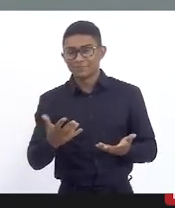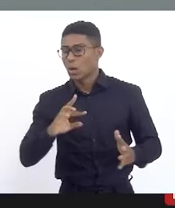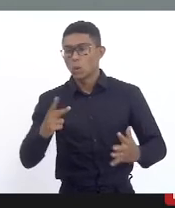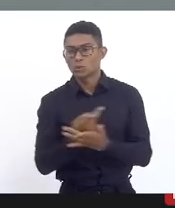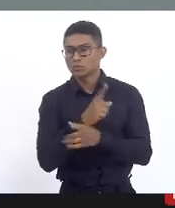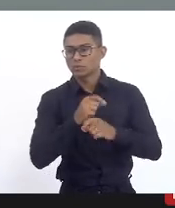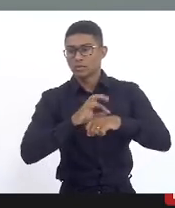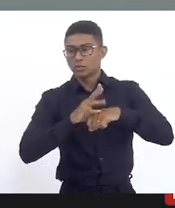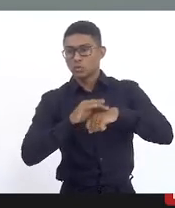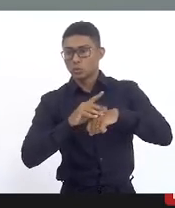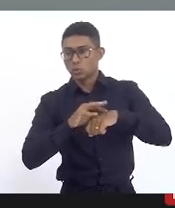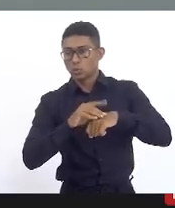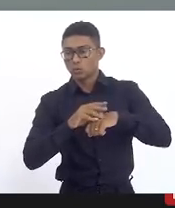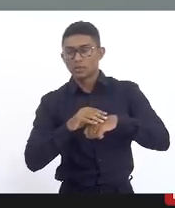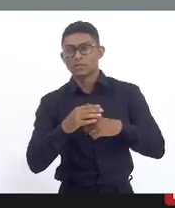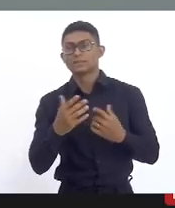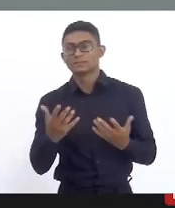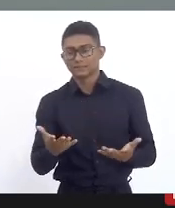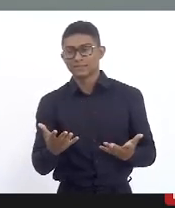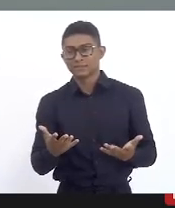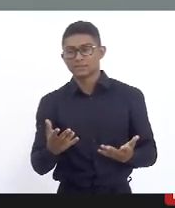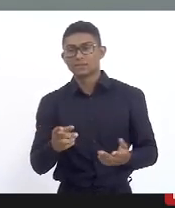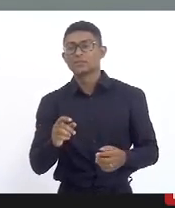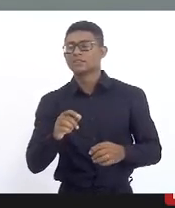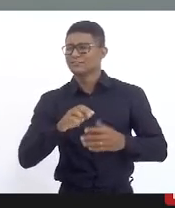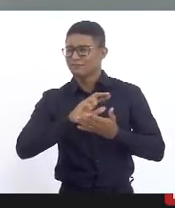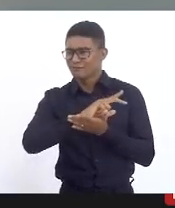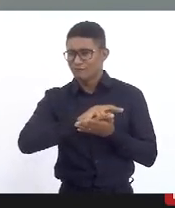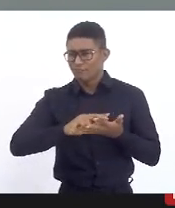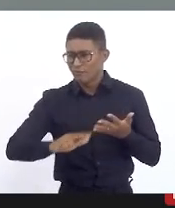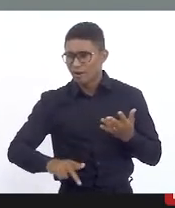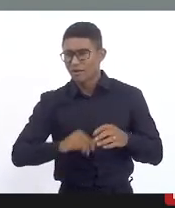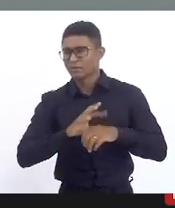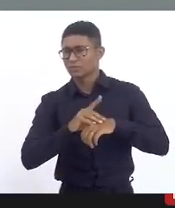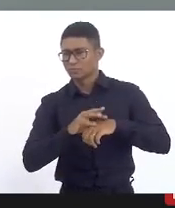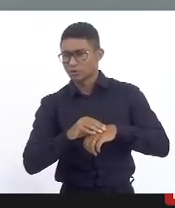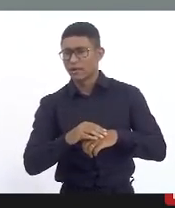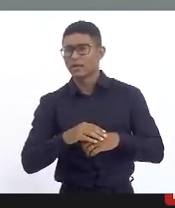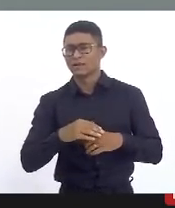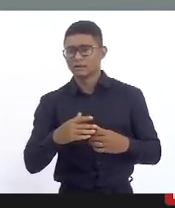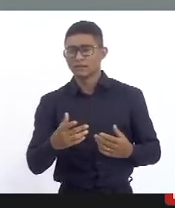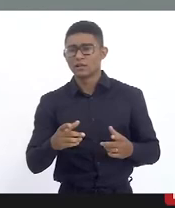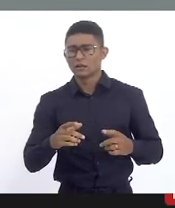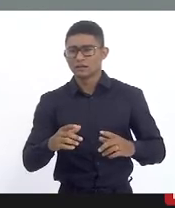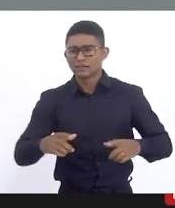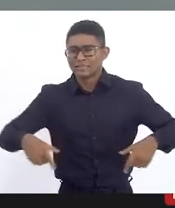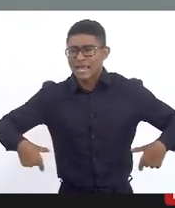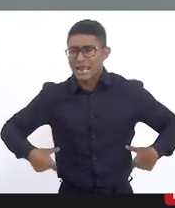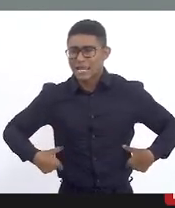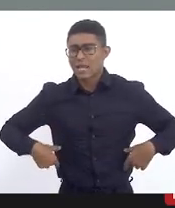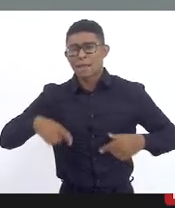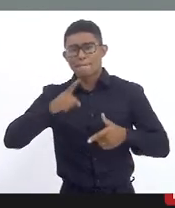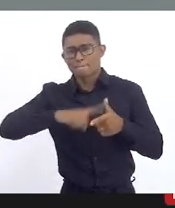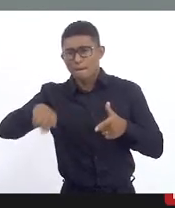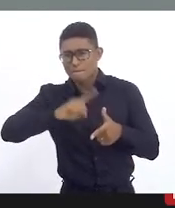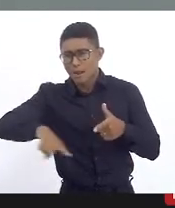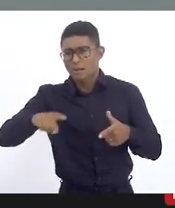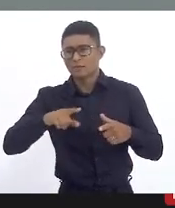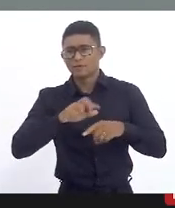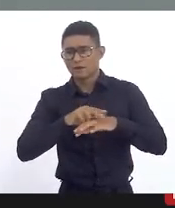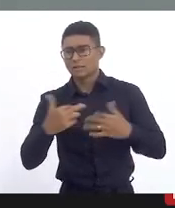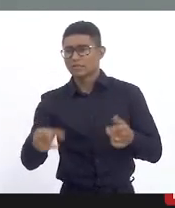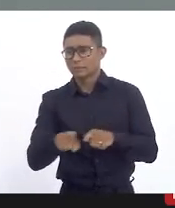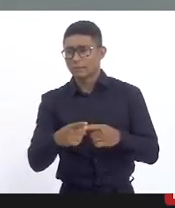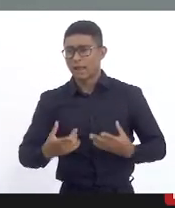doenças neurológicas como mal de Alzheimer, pode gerar problemas crônicos de rim, pode gerar problemas até de câncer,